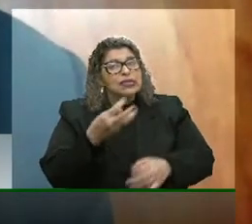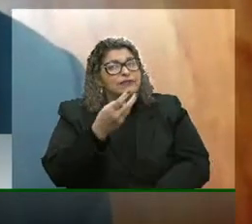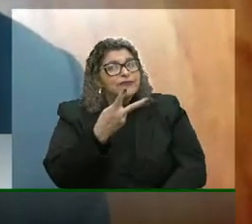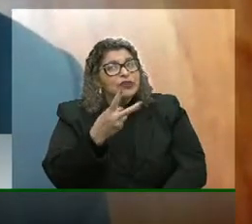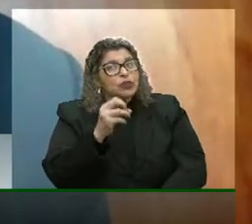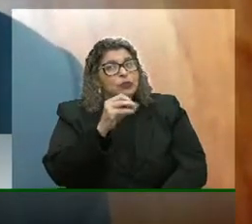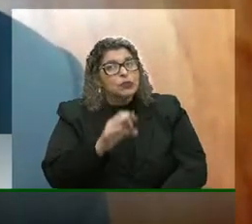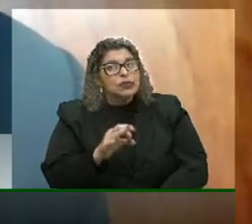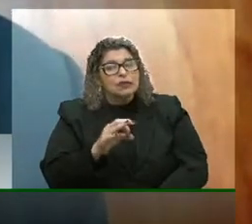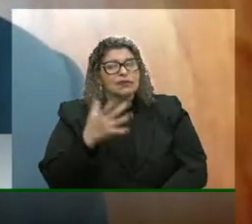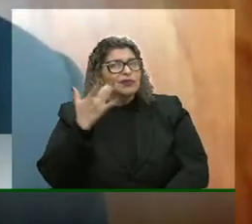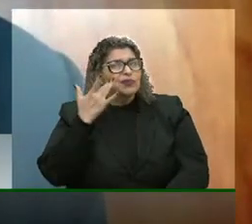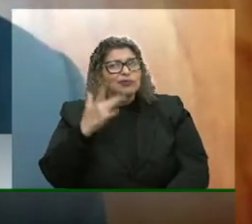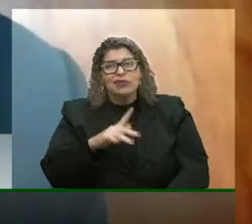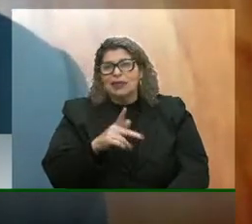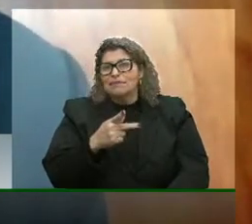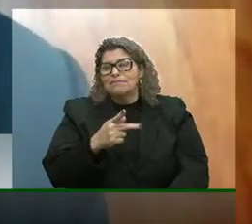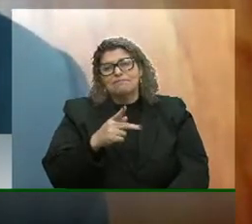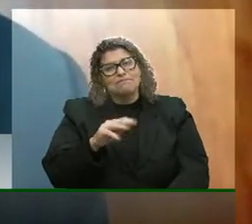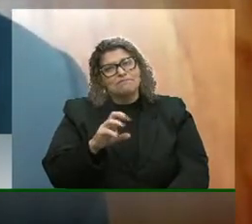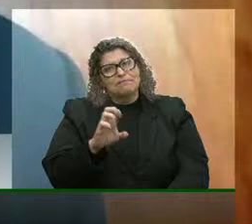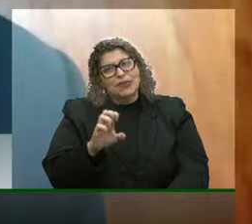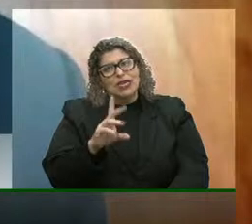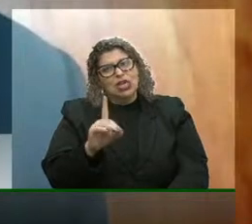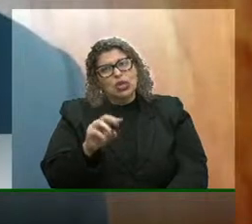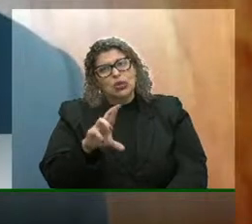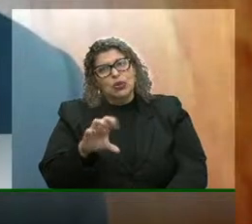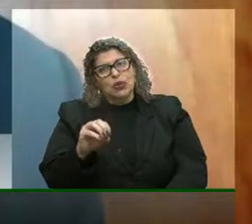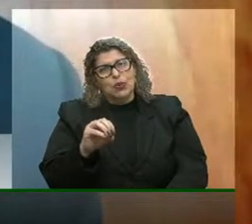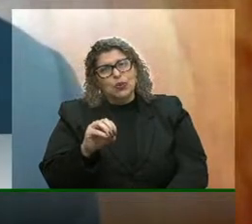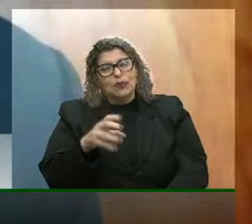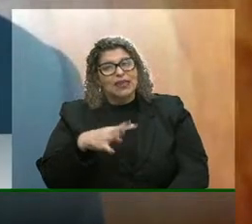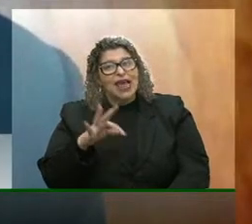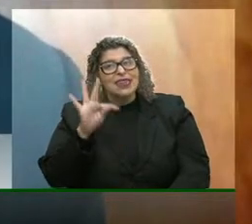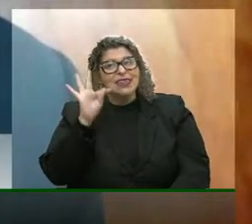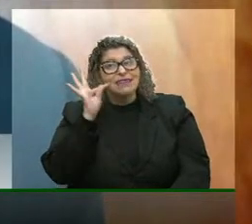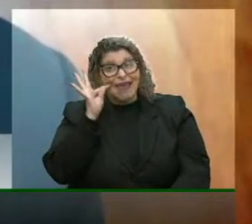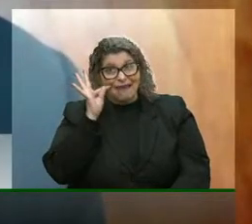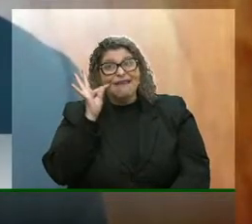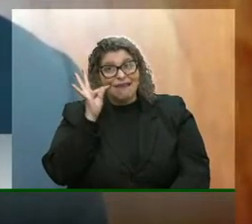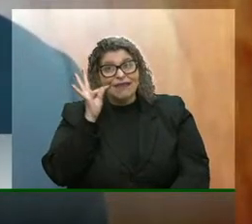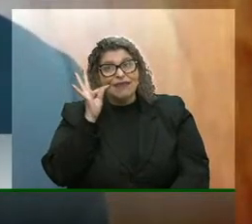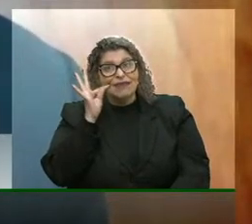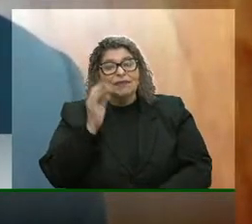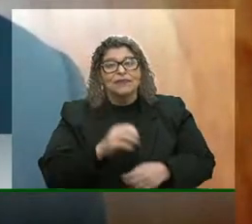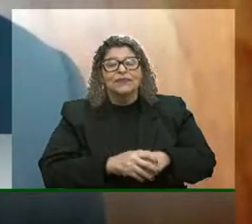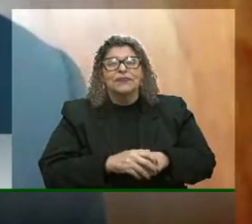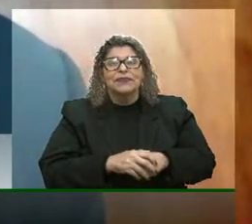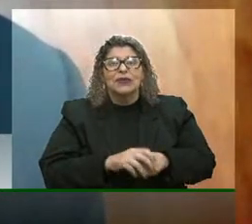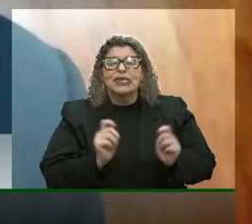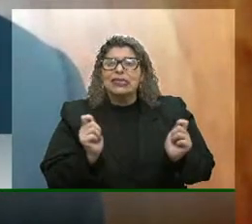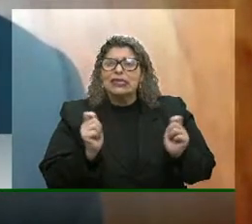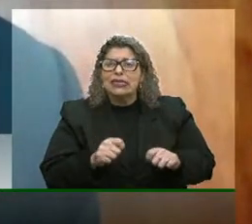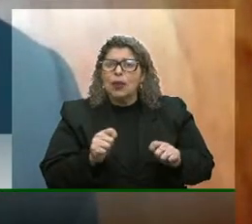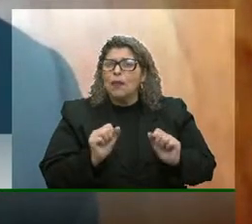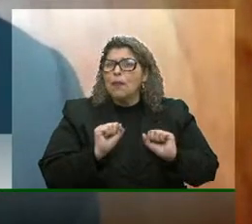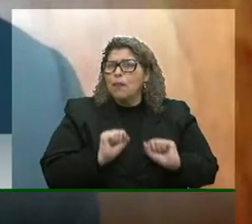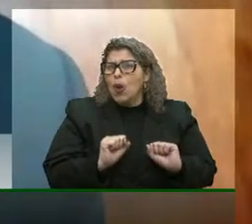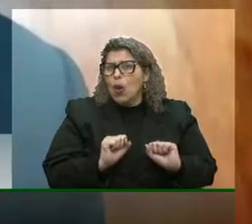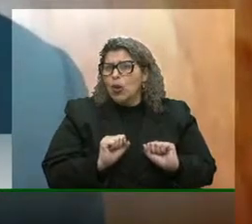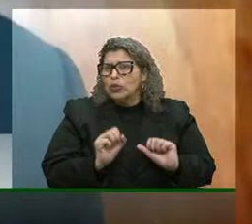Eu não sei, Pedro, eu te digo isso aí um pouco, tinha que ver do ponto de vista da técnica legislativa, se eu posso botar